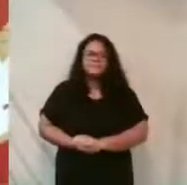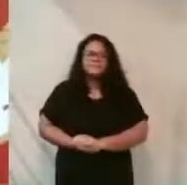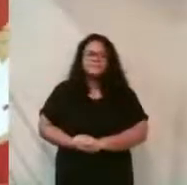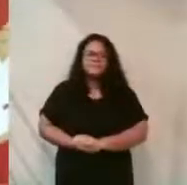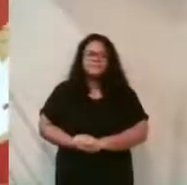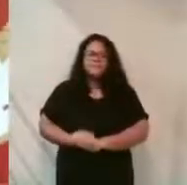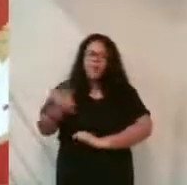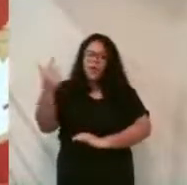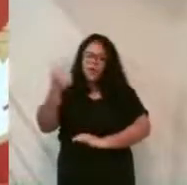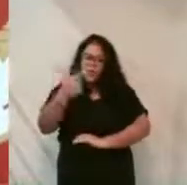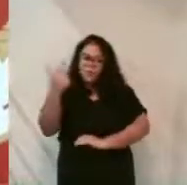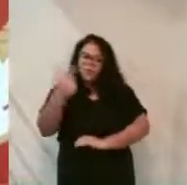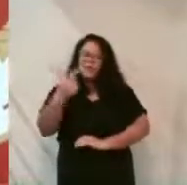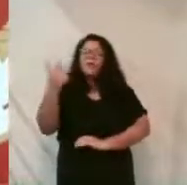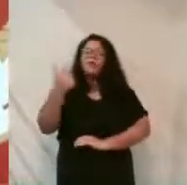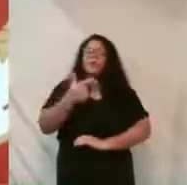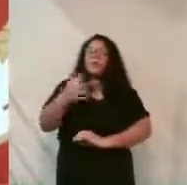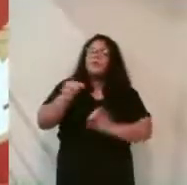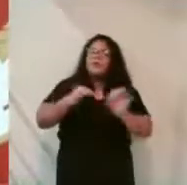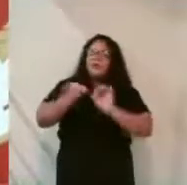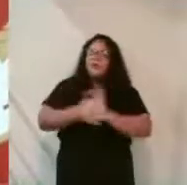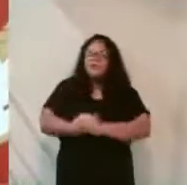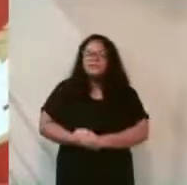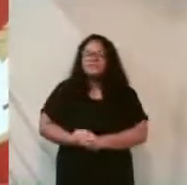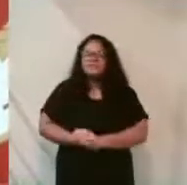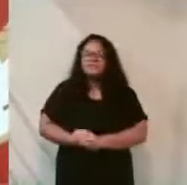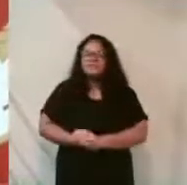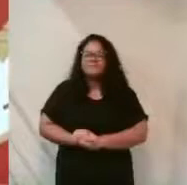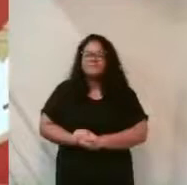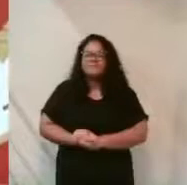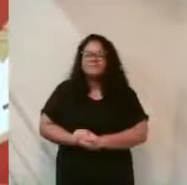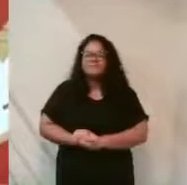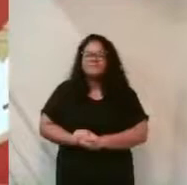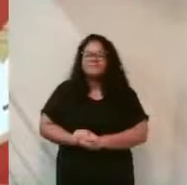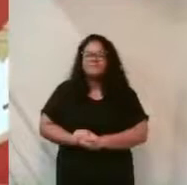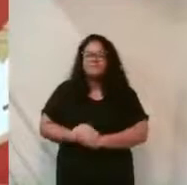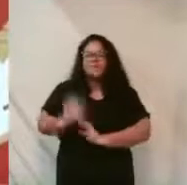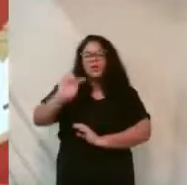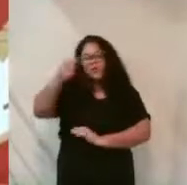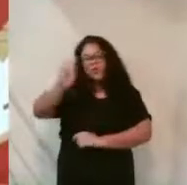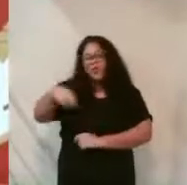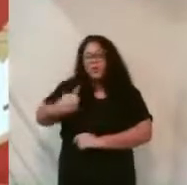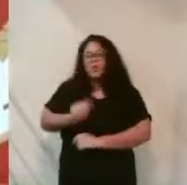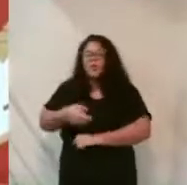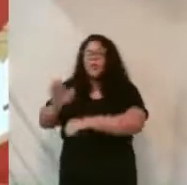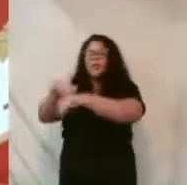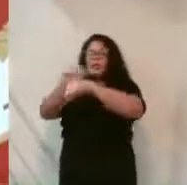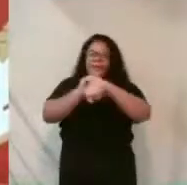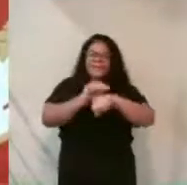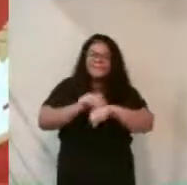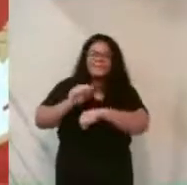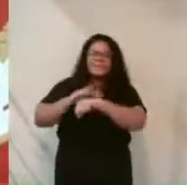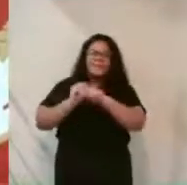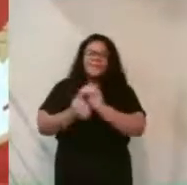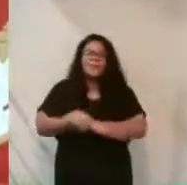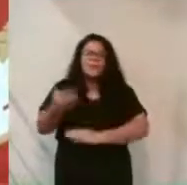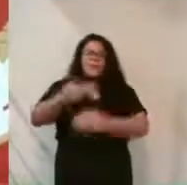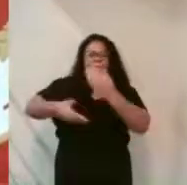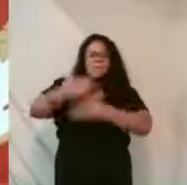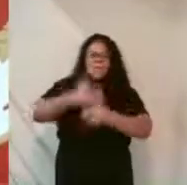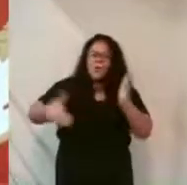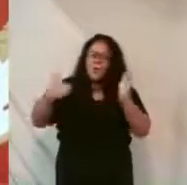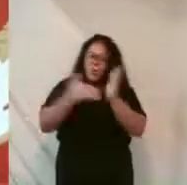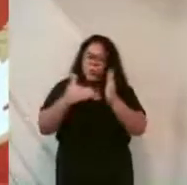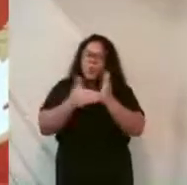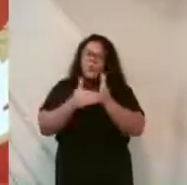E dentro de um minutinho a gente já vai convocar os participantes do painel 3, o último painel